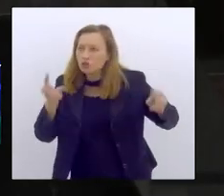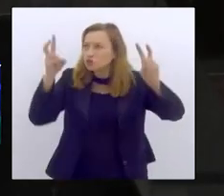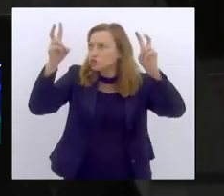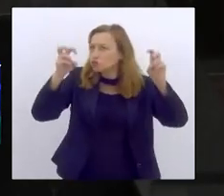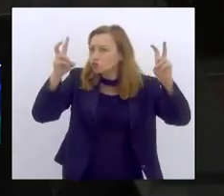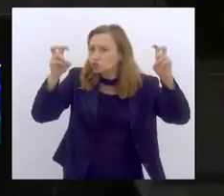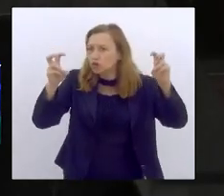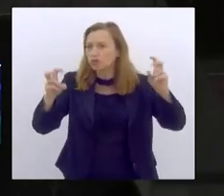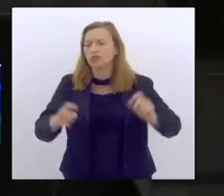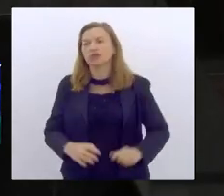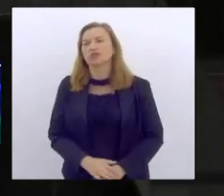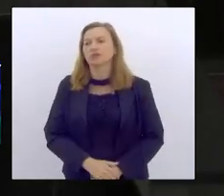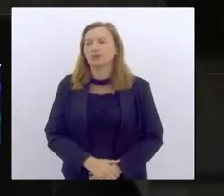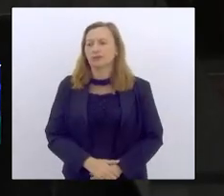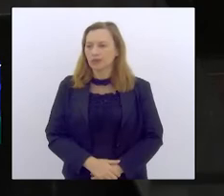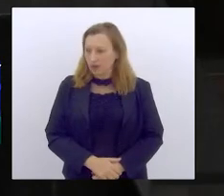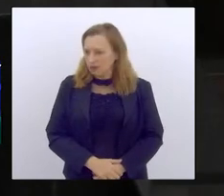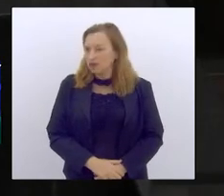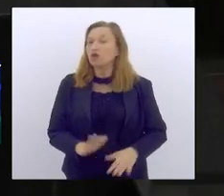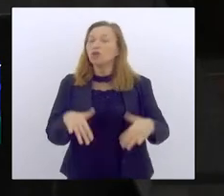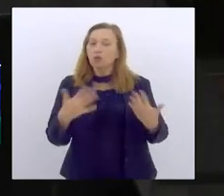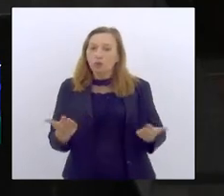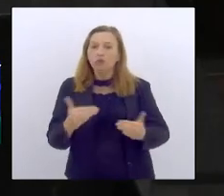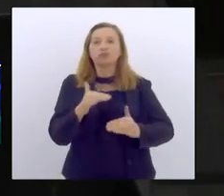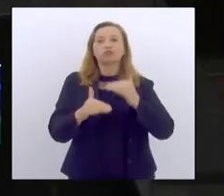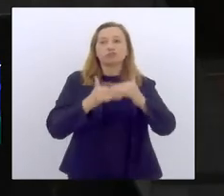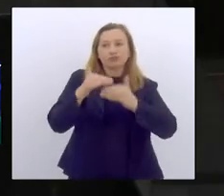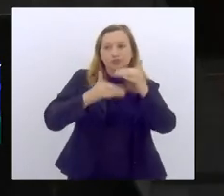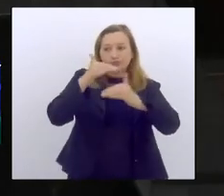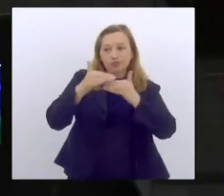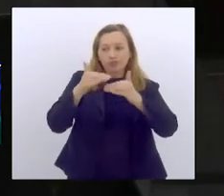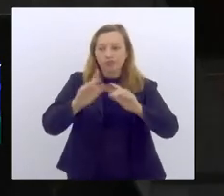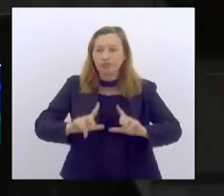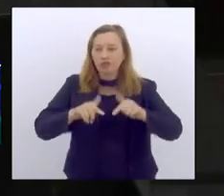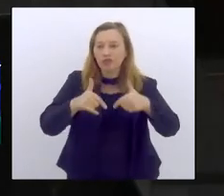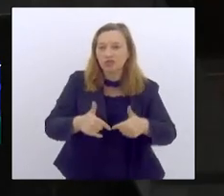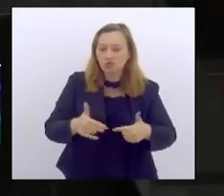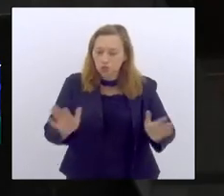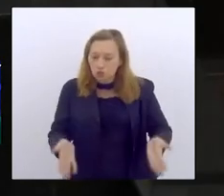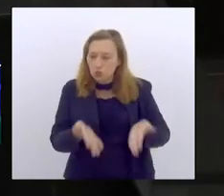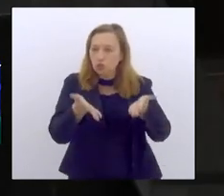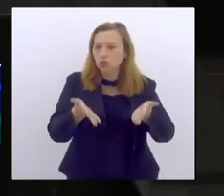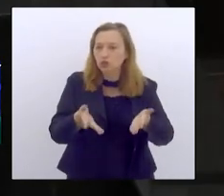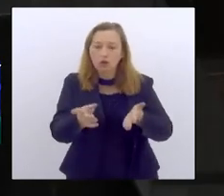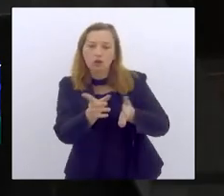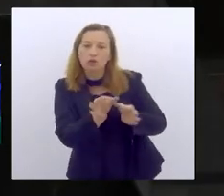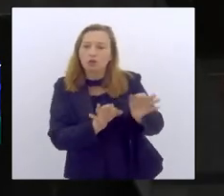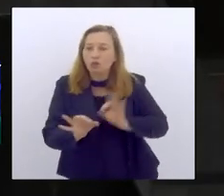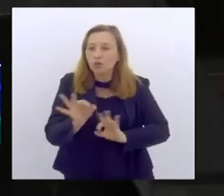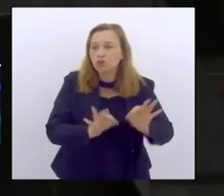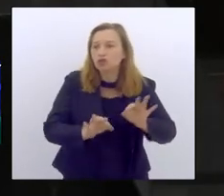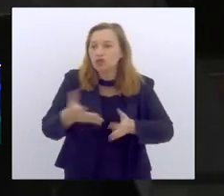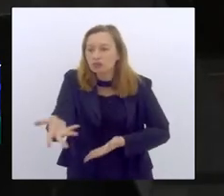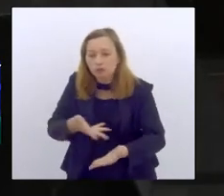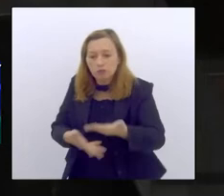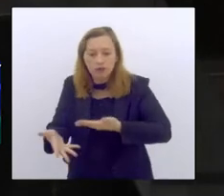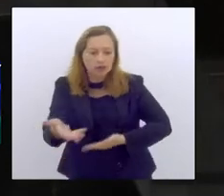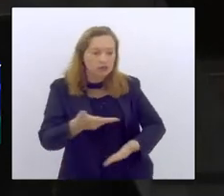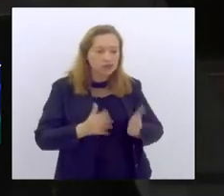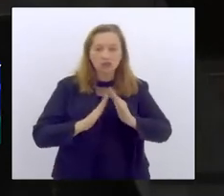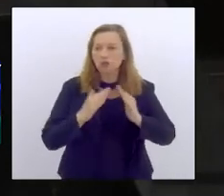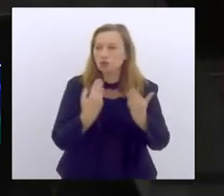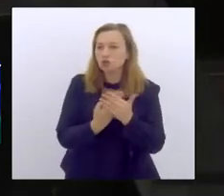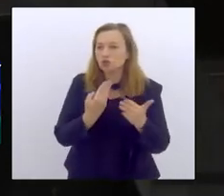temas sobre os quais ele desenvolvem ações e iniciativas projetos parcerias com